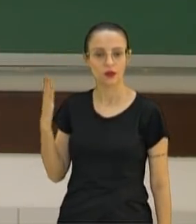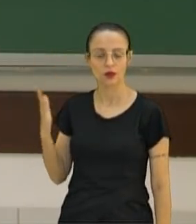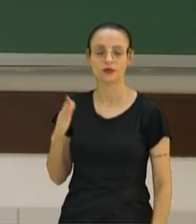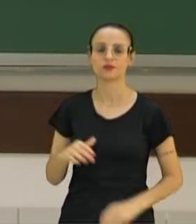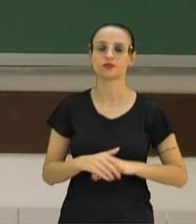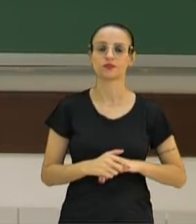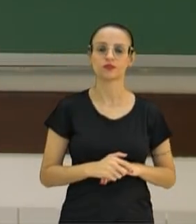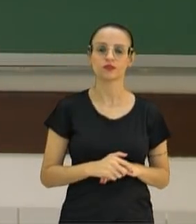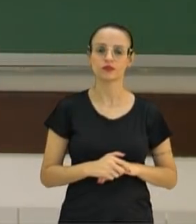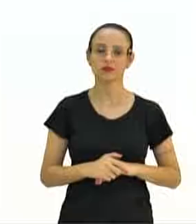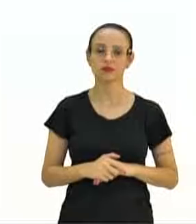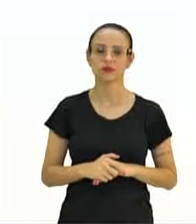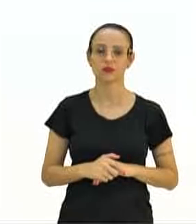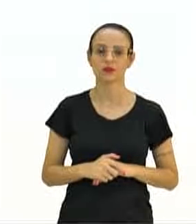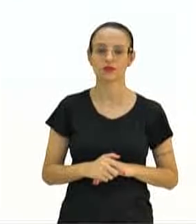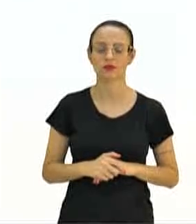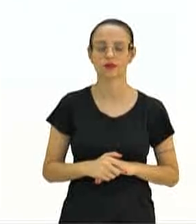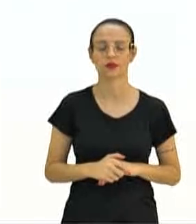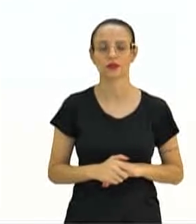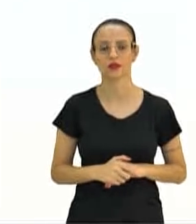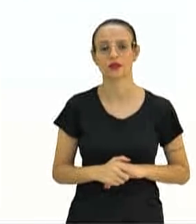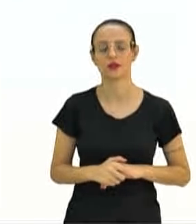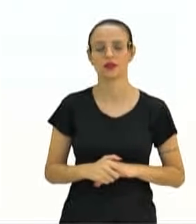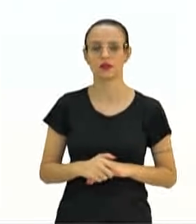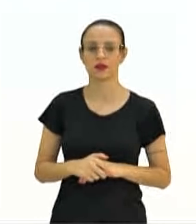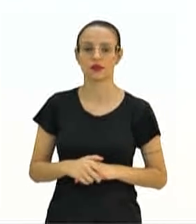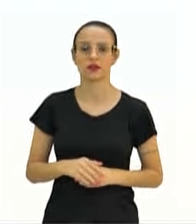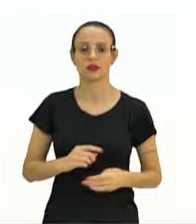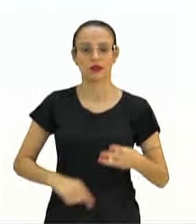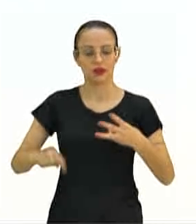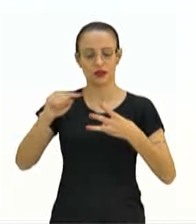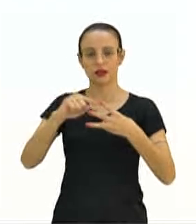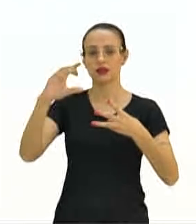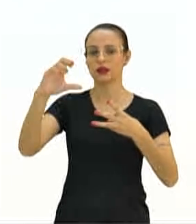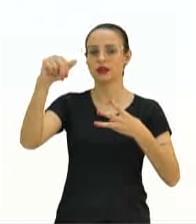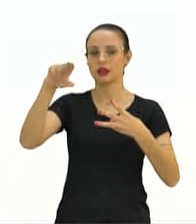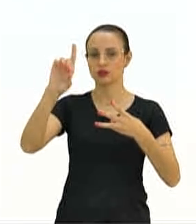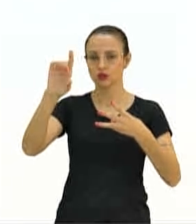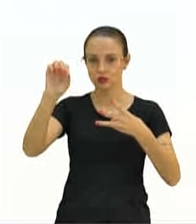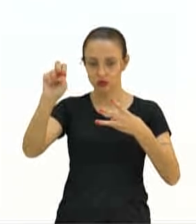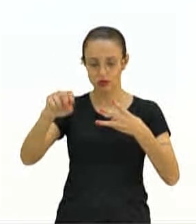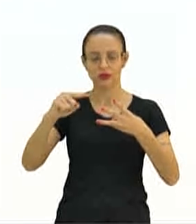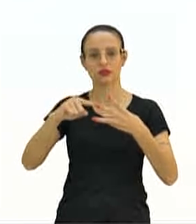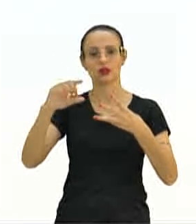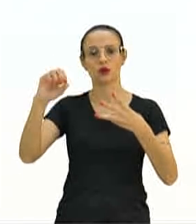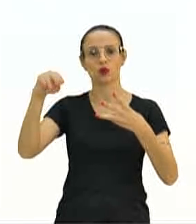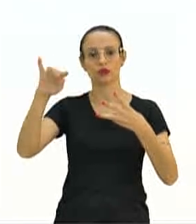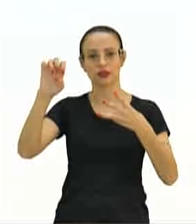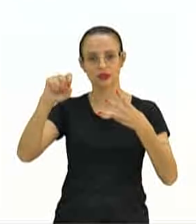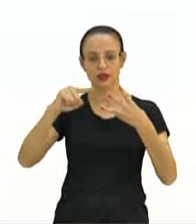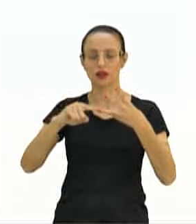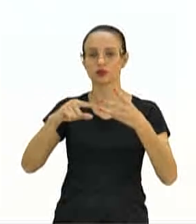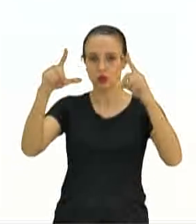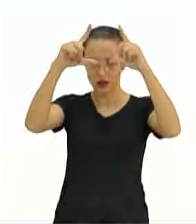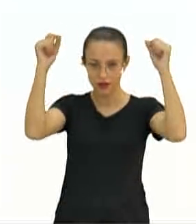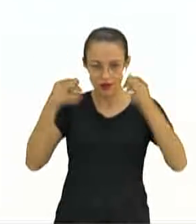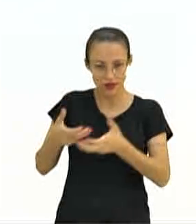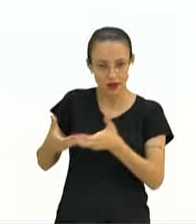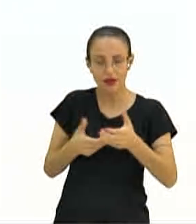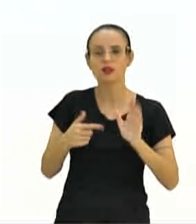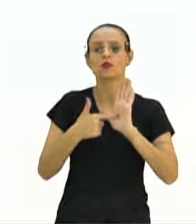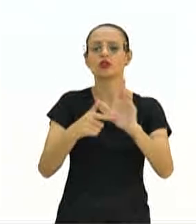São Paulo. Canudos, Contestado e Cangaço demonstraram que, na Primeira República, temos